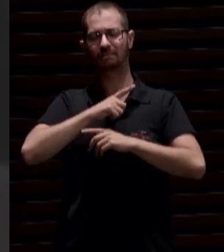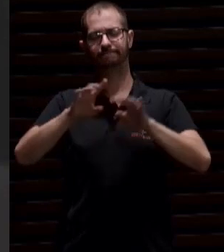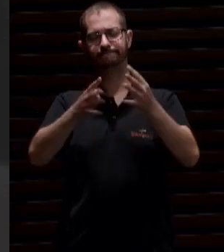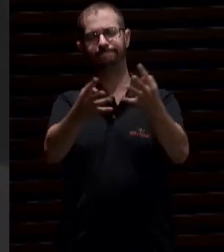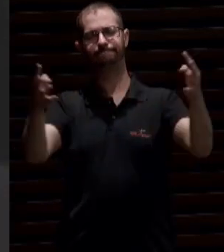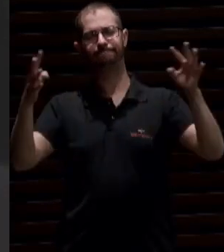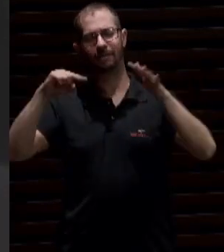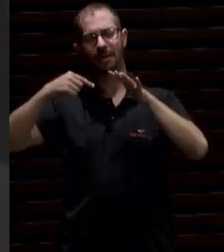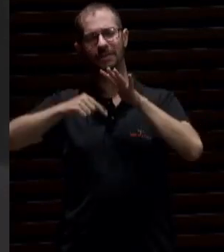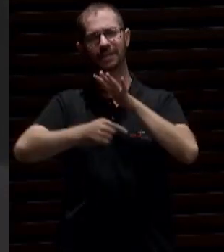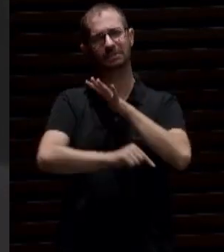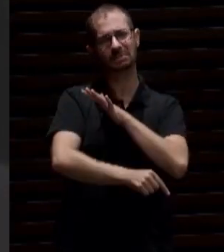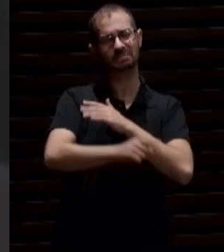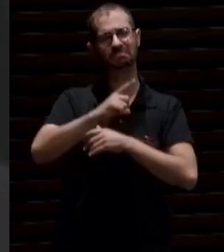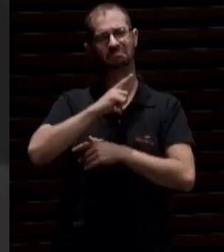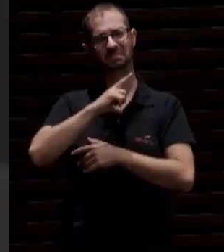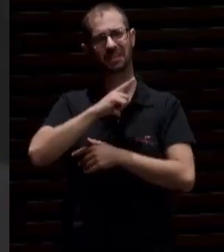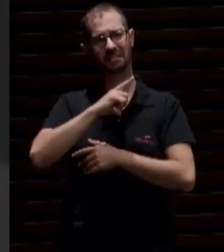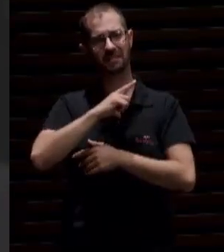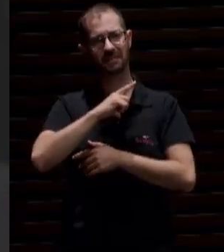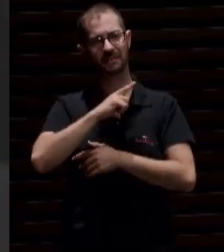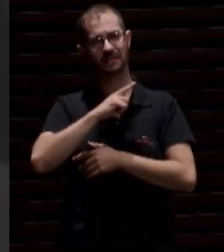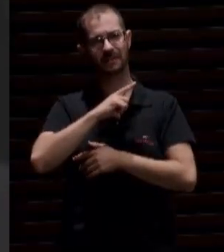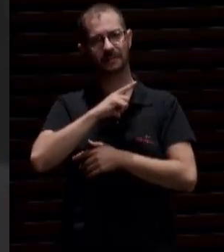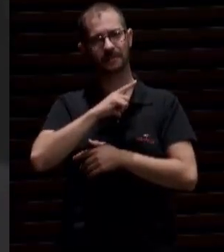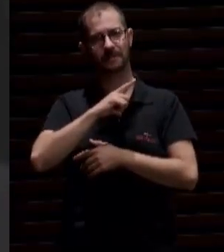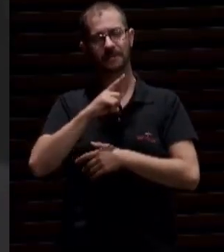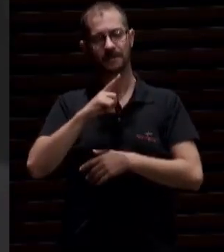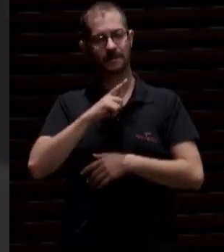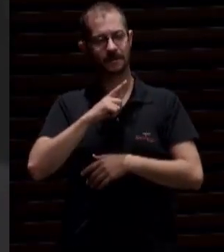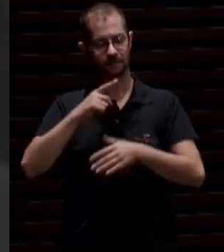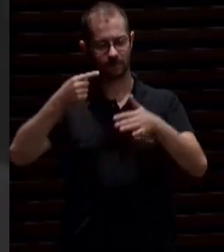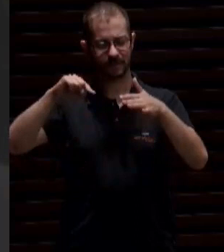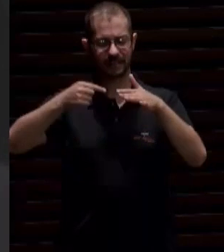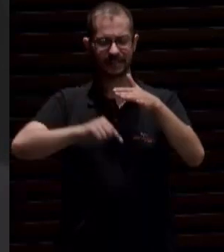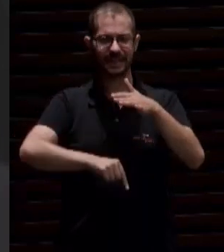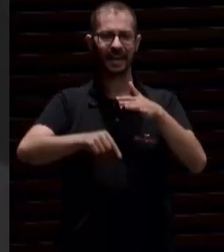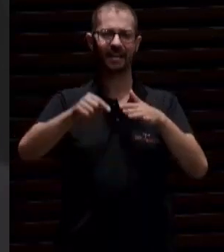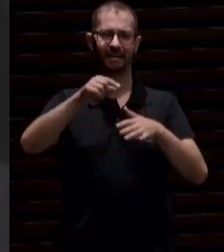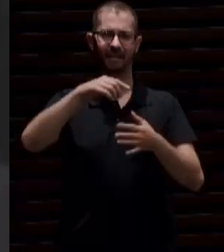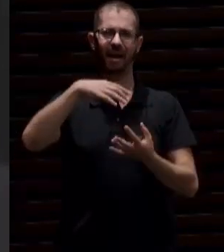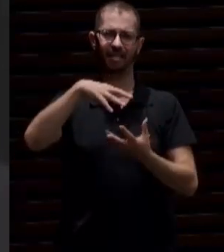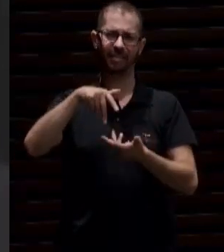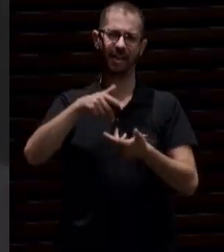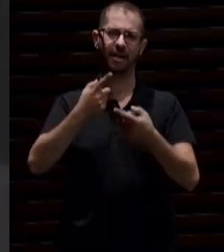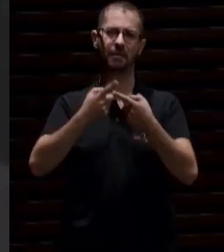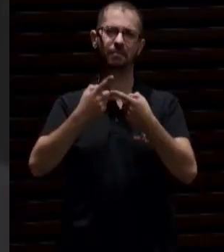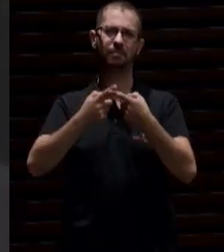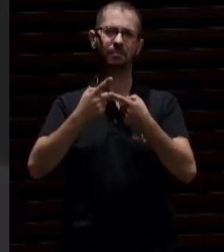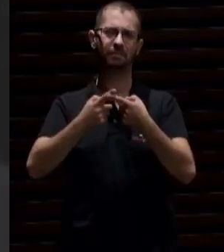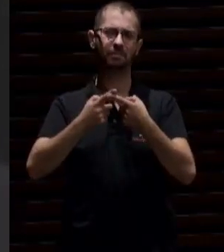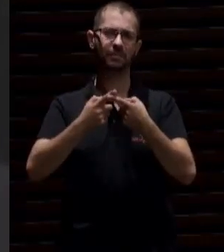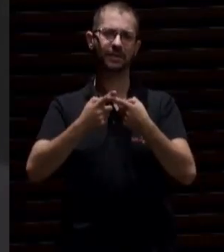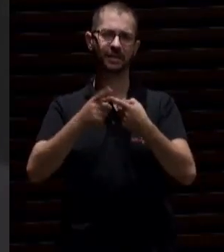e as algas se enrolaram na minha cabeça. Desci até os fundamentos dos montes, desci até a terra, cujos ferrolhos se fecharam atrás de mim